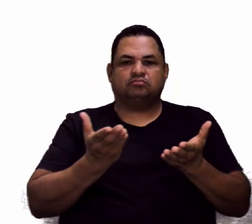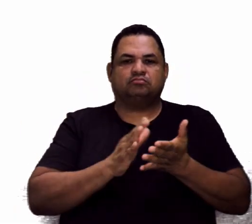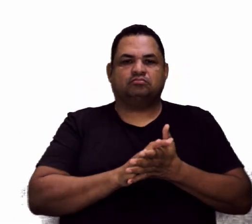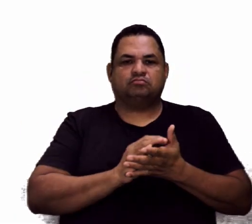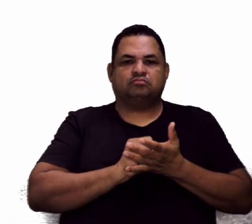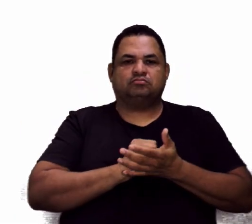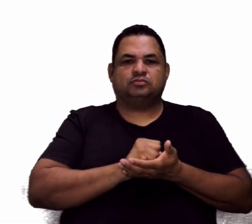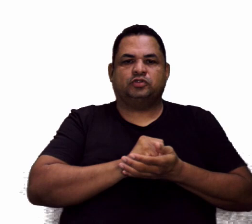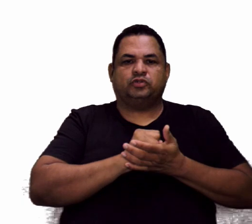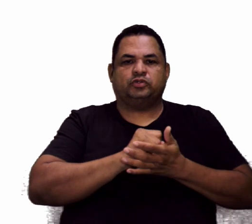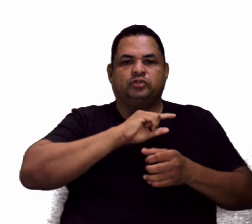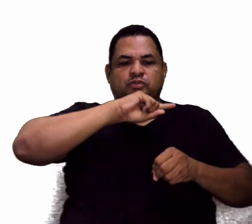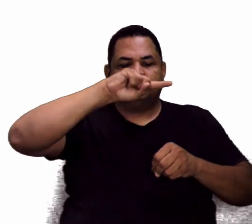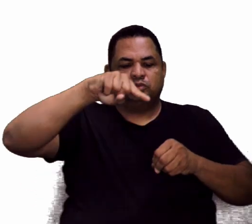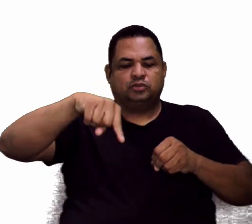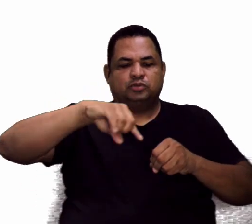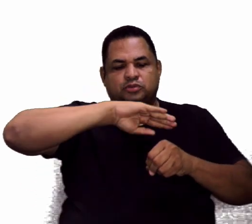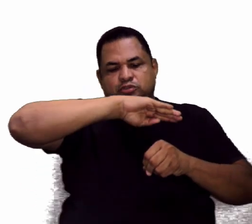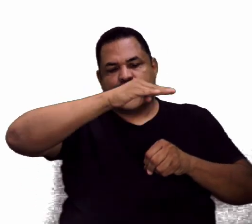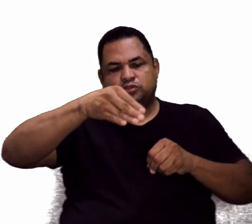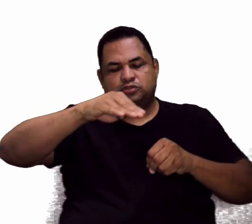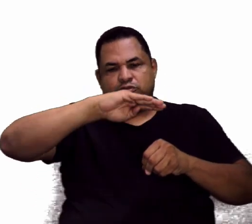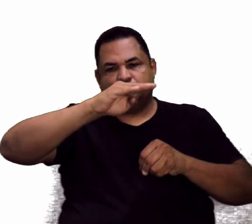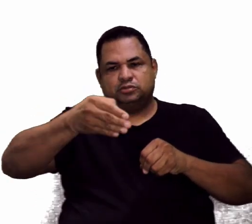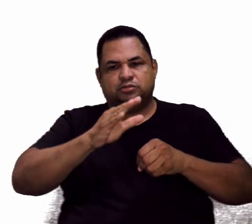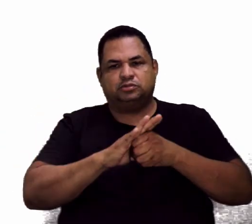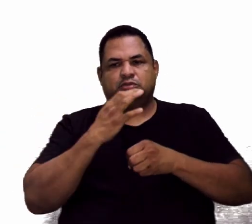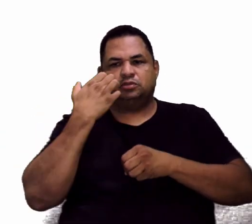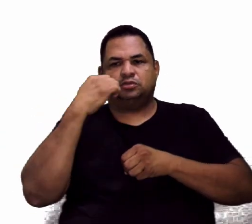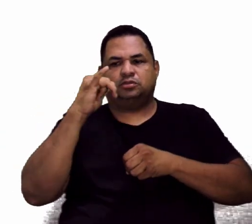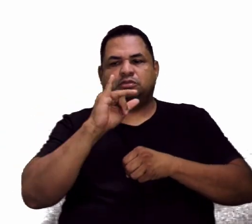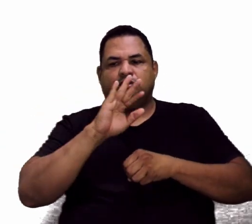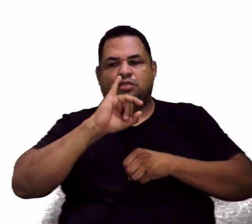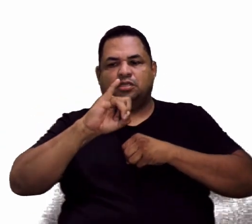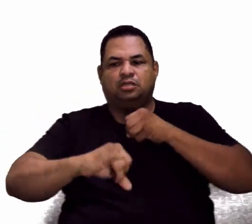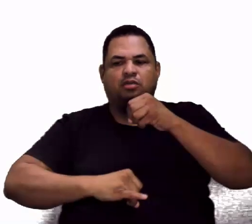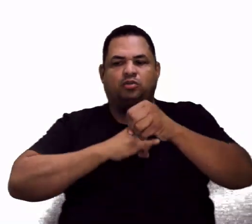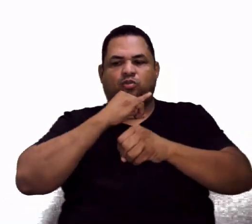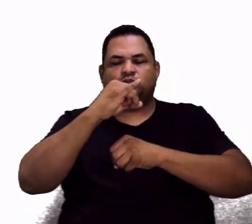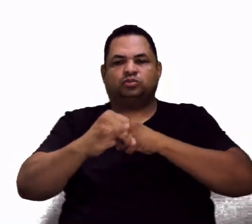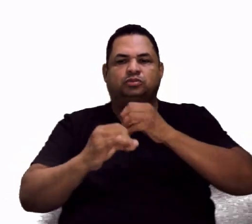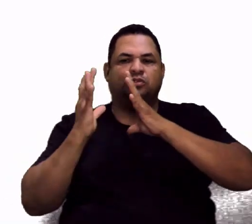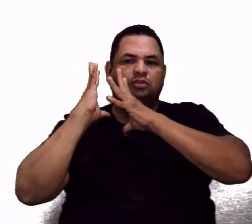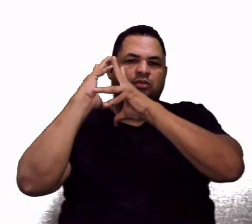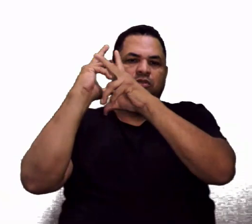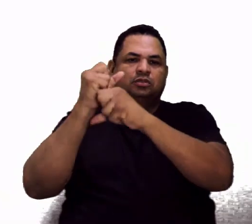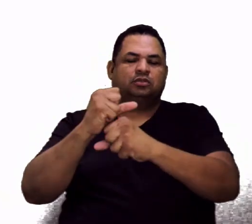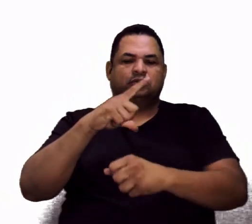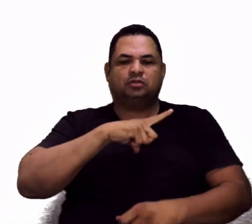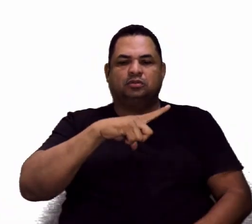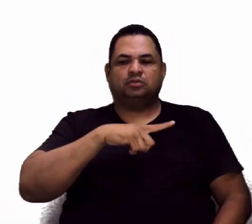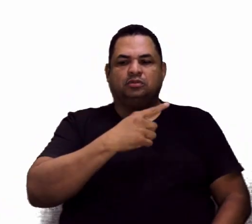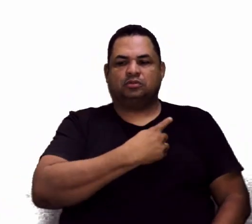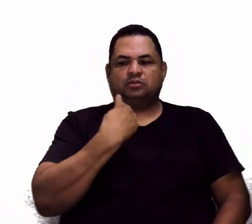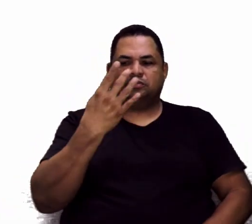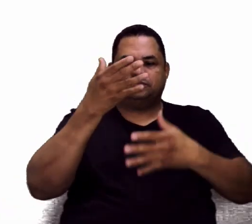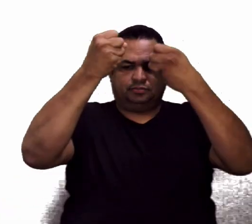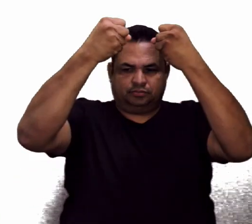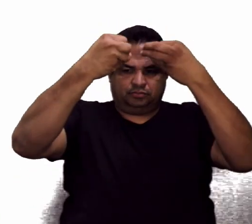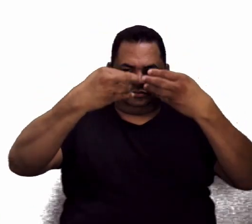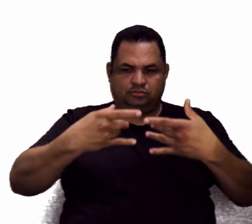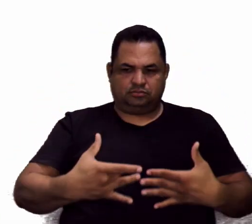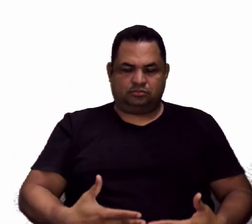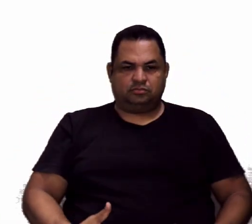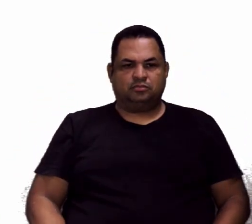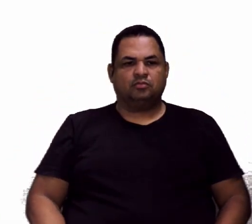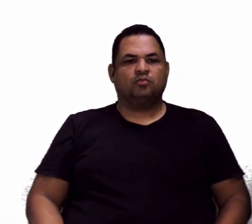distribuição eletrônica em íons. Revisando conteúdos, então, nós vamos abordar o seguinte,